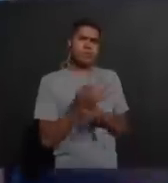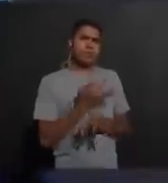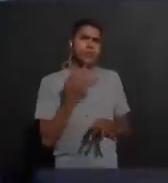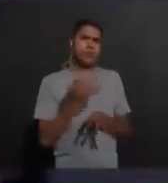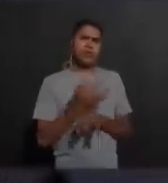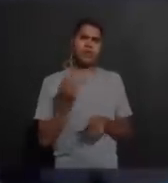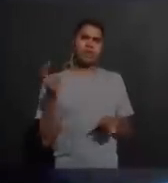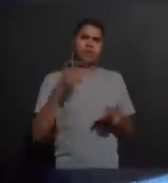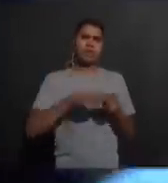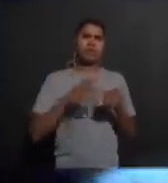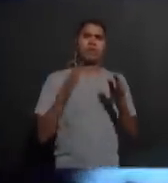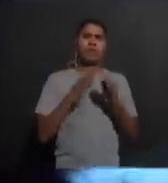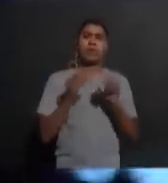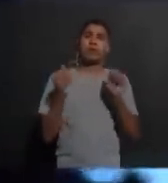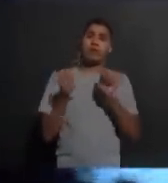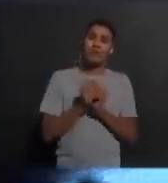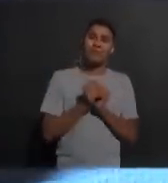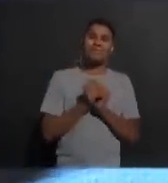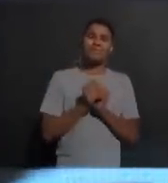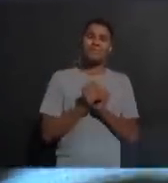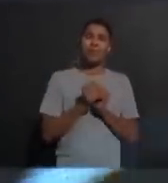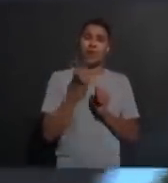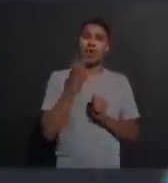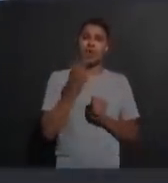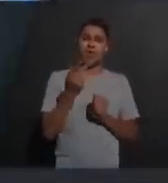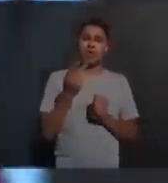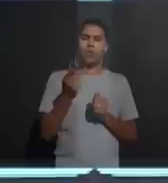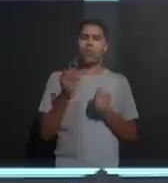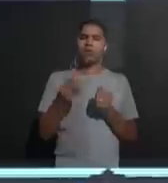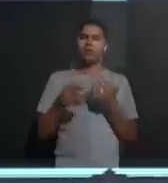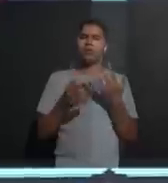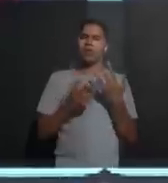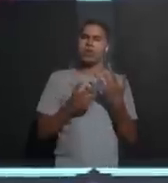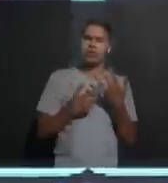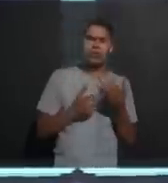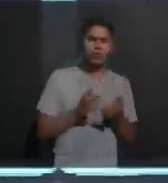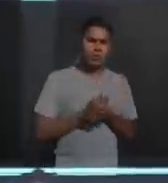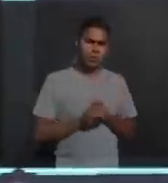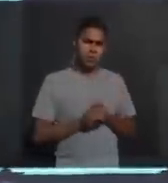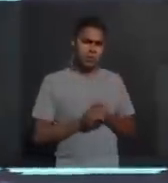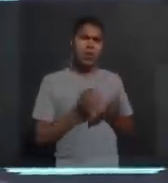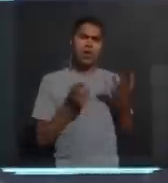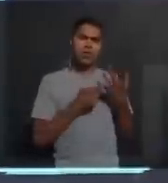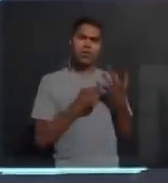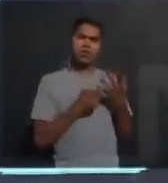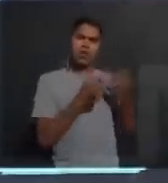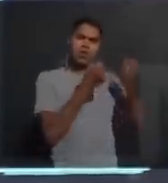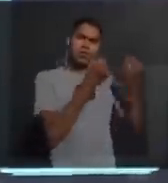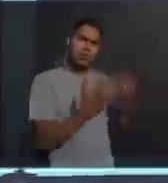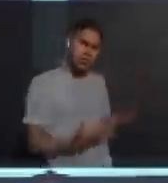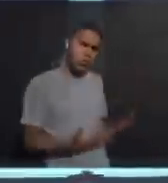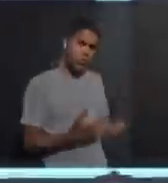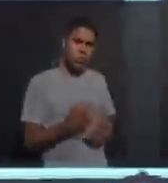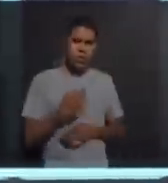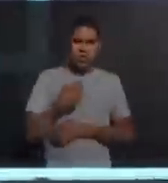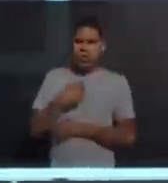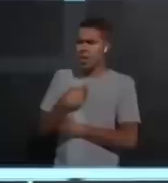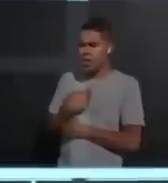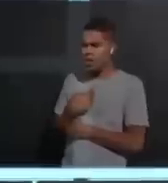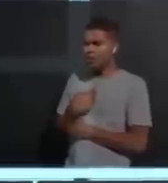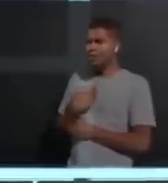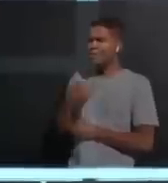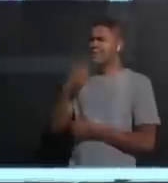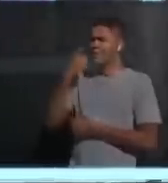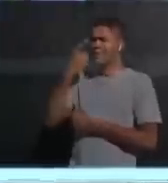casa com ele e ela me falou sobre este anel e na hora que ela me falou sobre chanel eu abri a